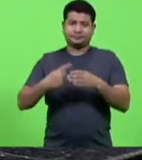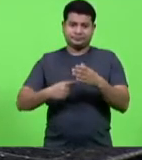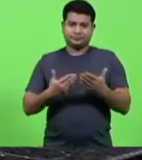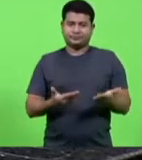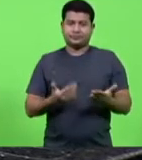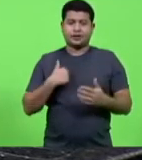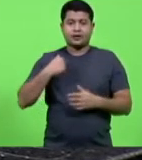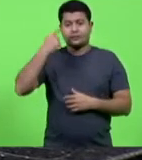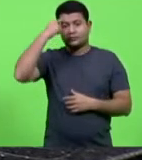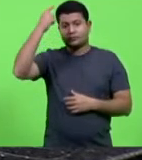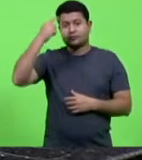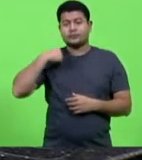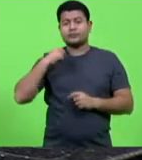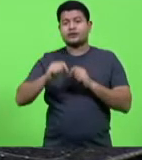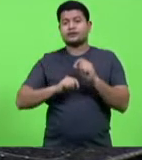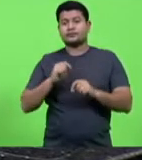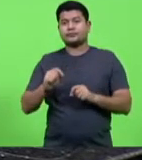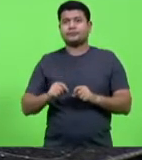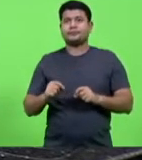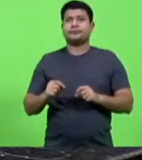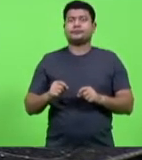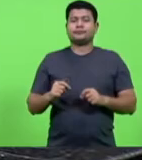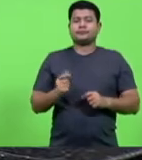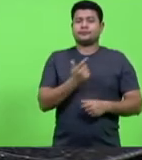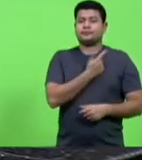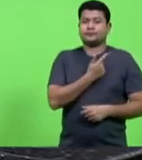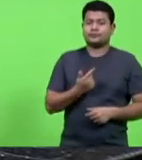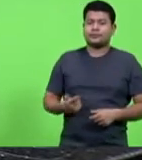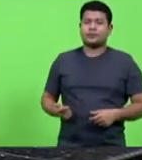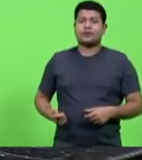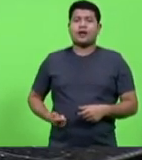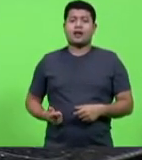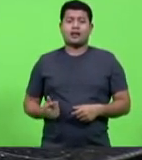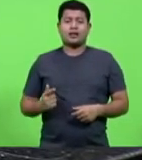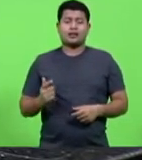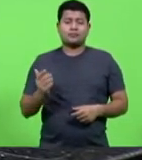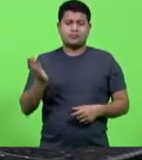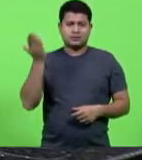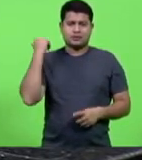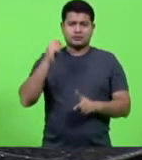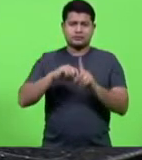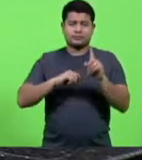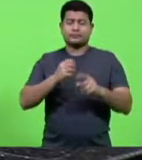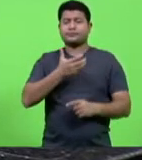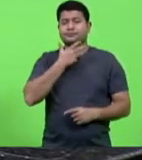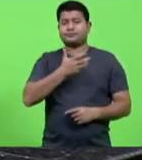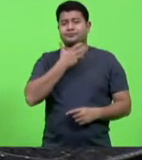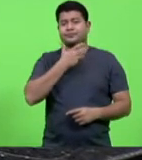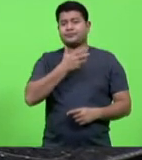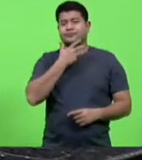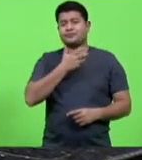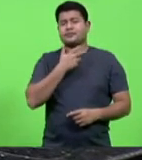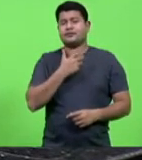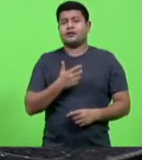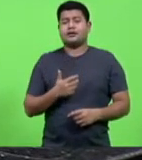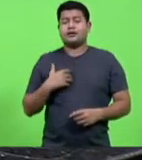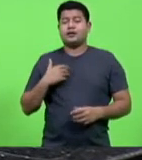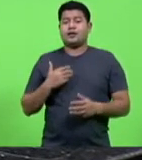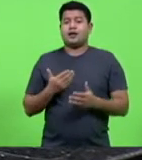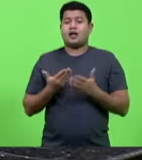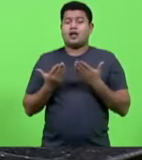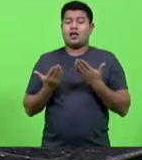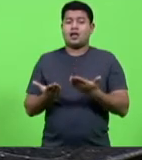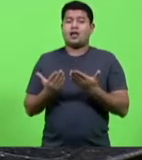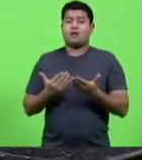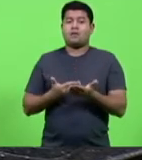bem, líder, que esse governo, lá em dezembro, ele lançou o programa Recomeça Santa Catarina, lá na